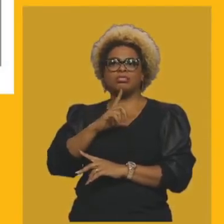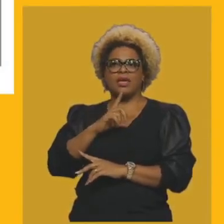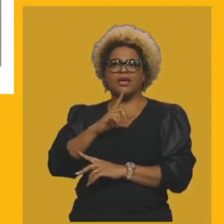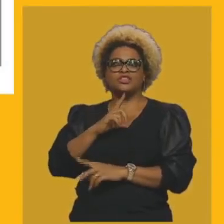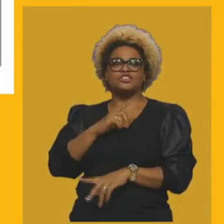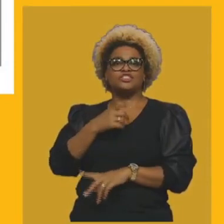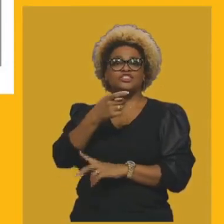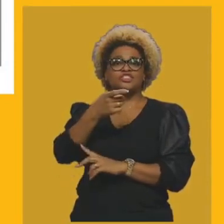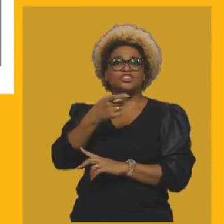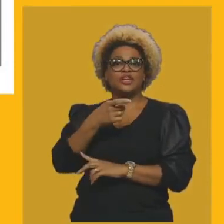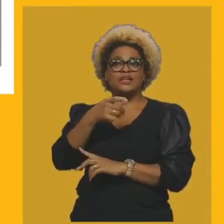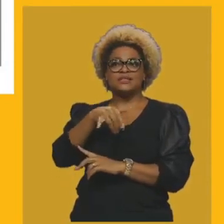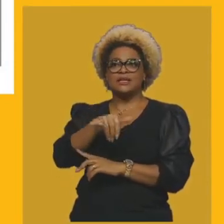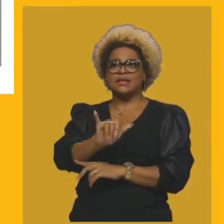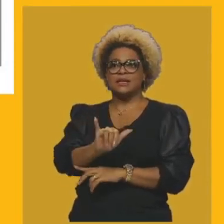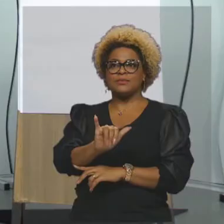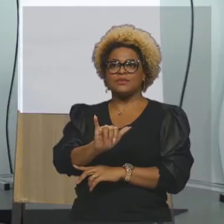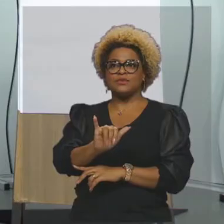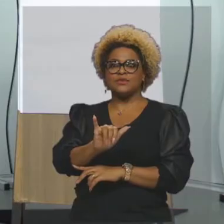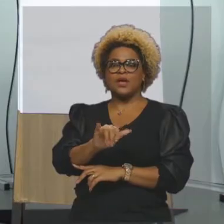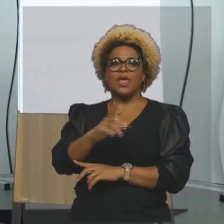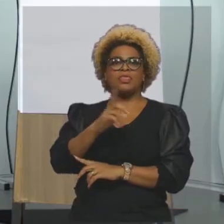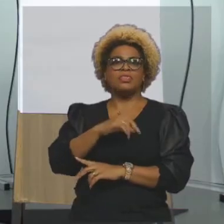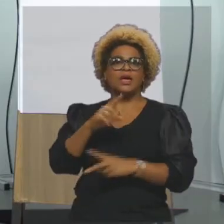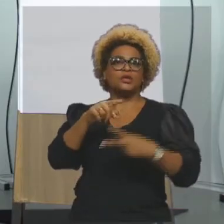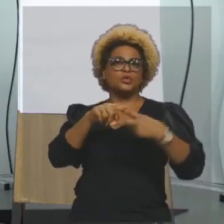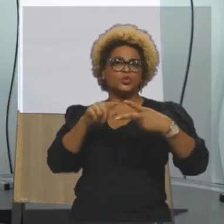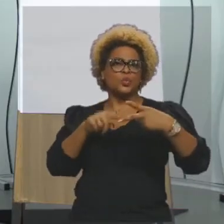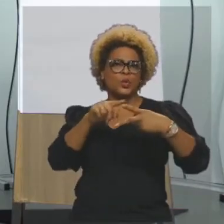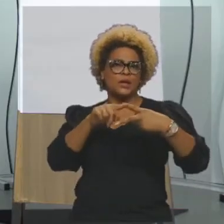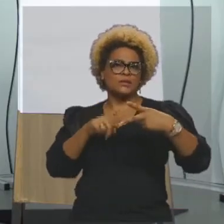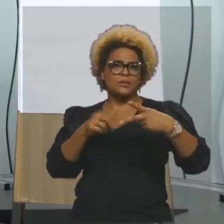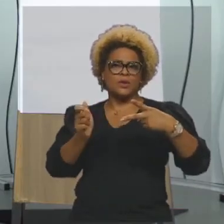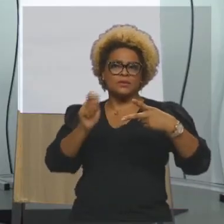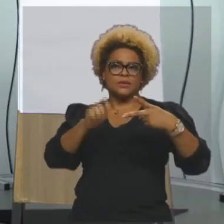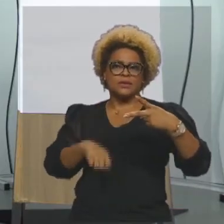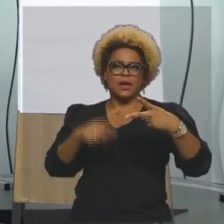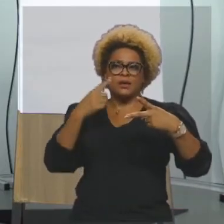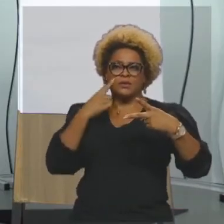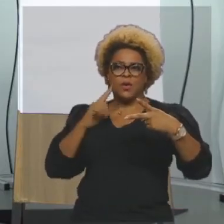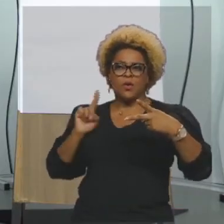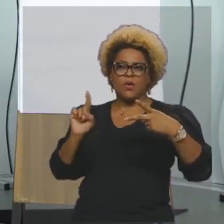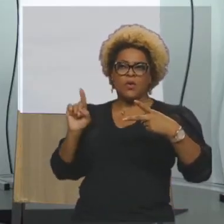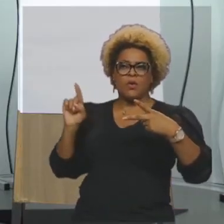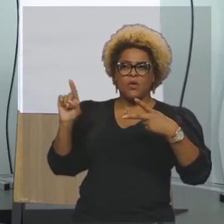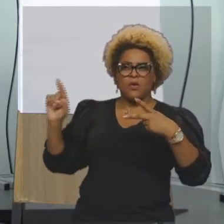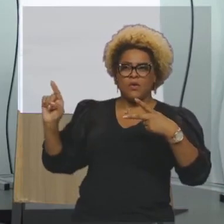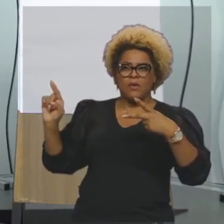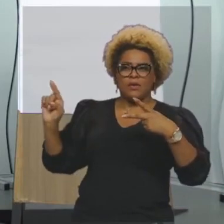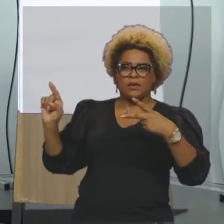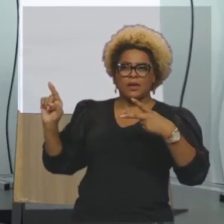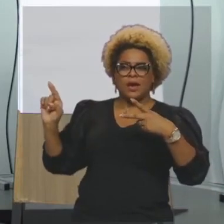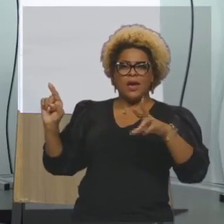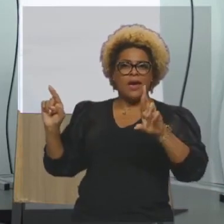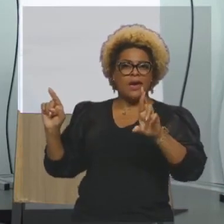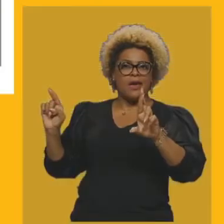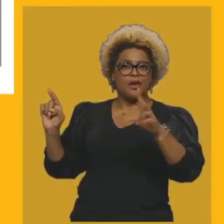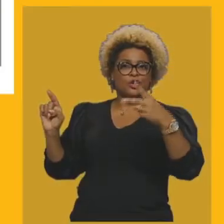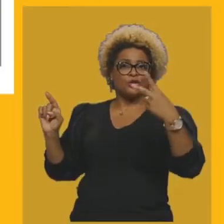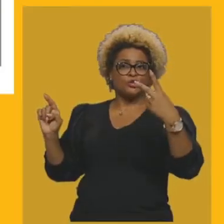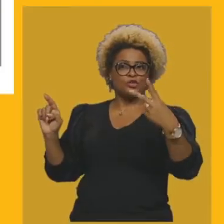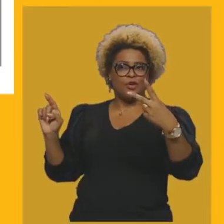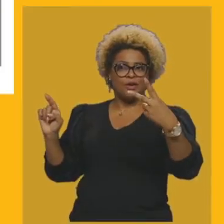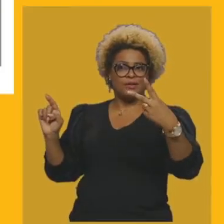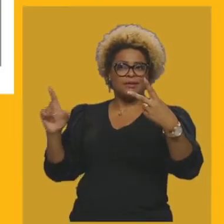Tem o caminho onde tem uma resistência R2 e tem um atalho aqui que é o curto-circuito. Aqui embaixo, observe,